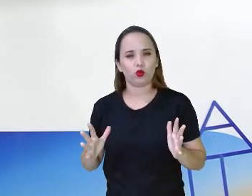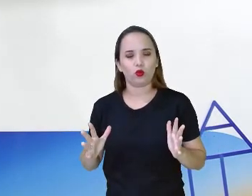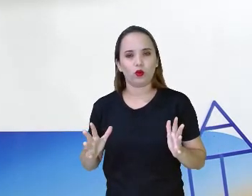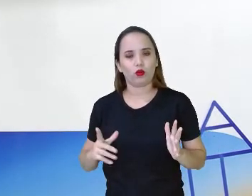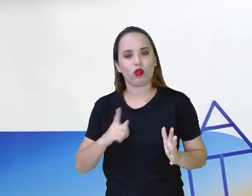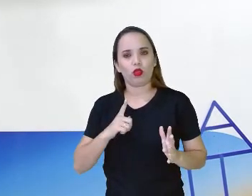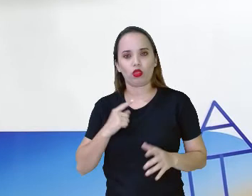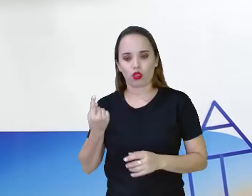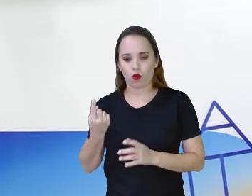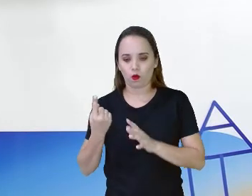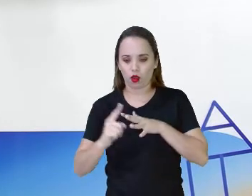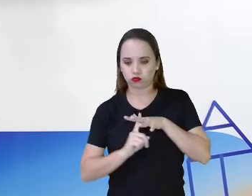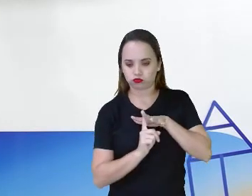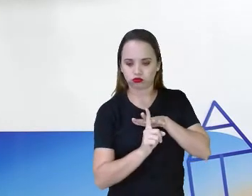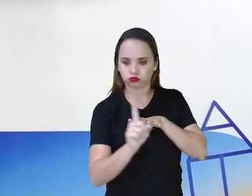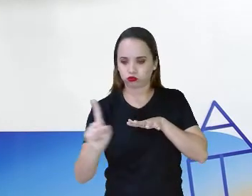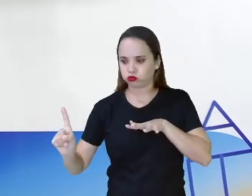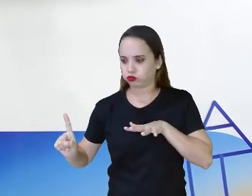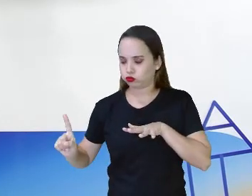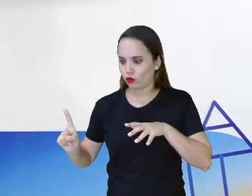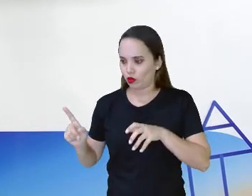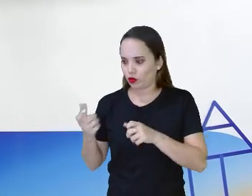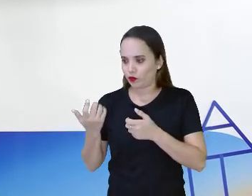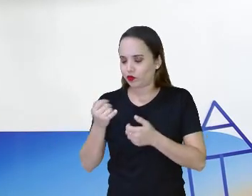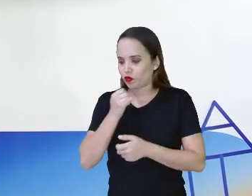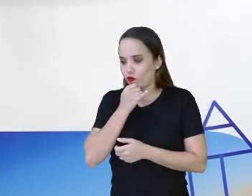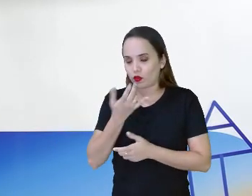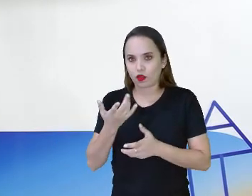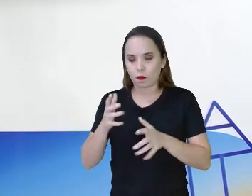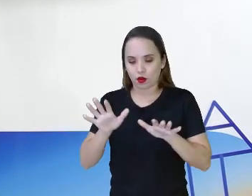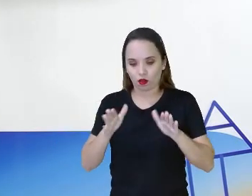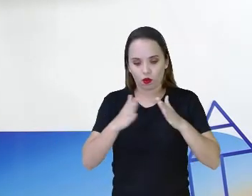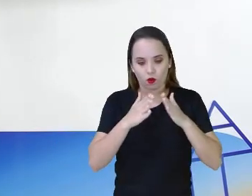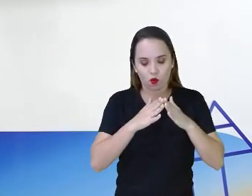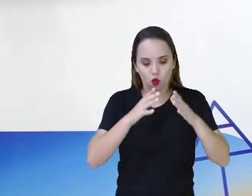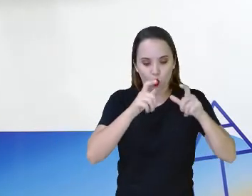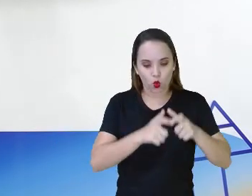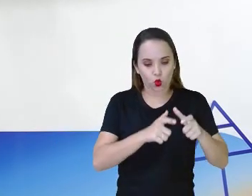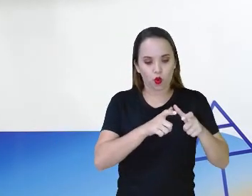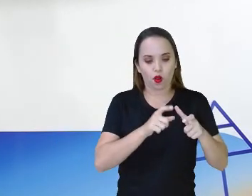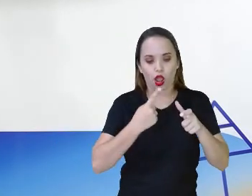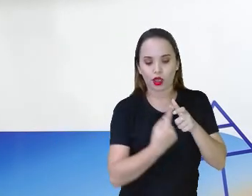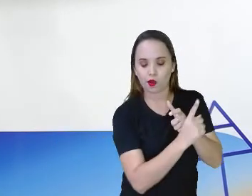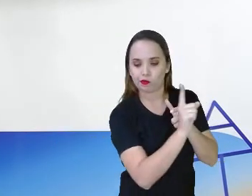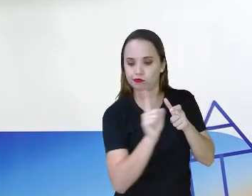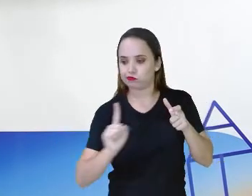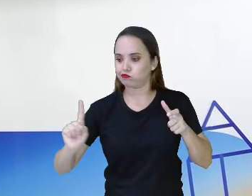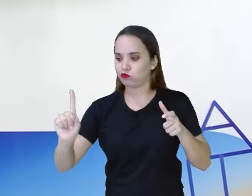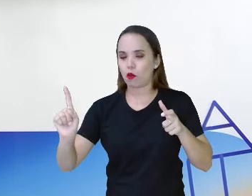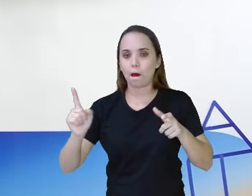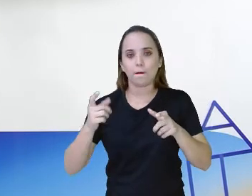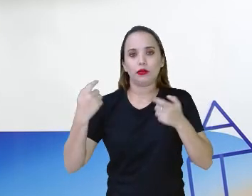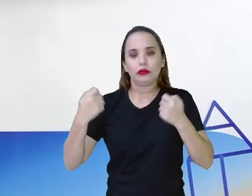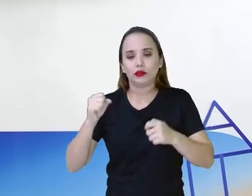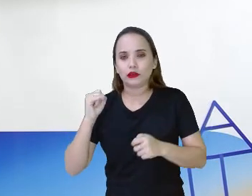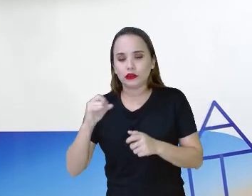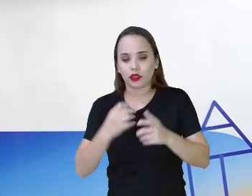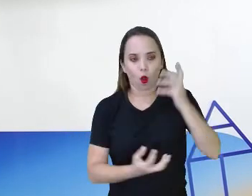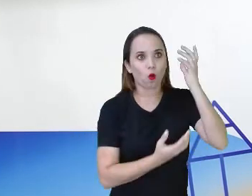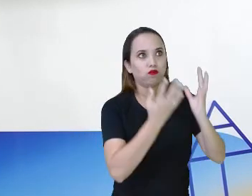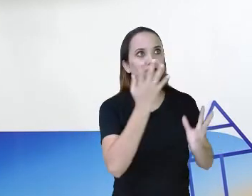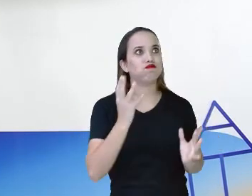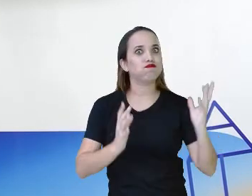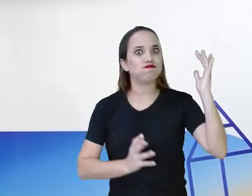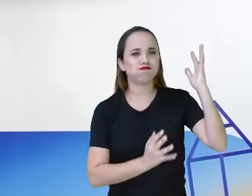Seja sair num alarme de incêndio, seja sair da frente quando a polícia ou uma ambulância passe. Então, mesmo os